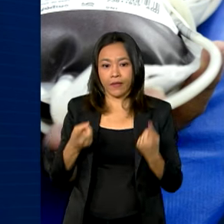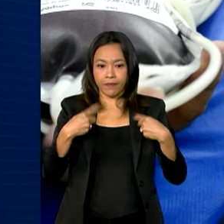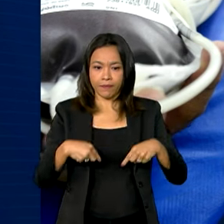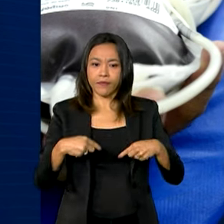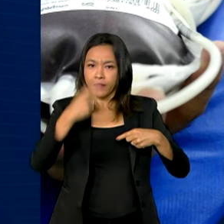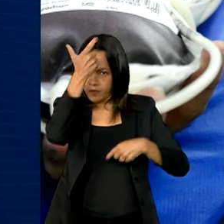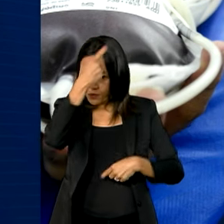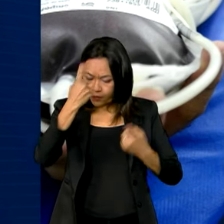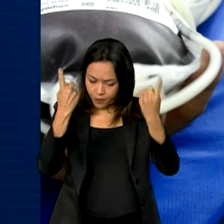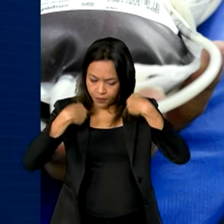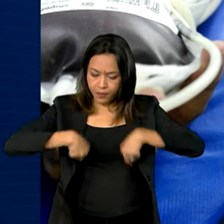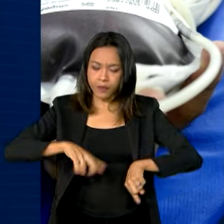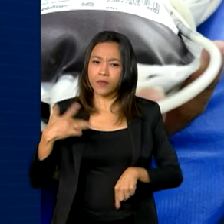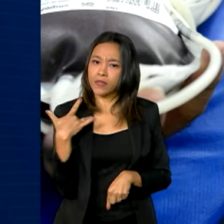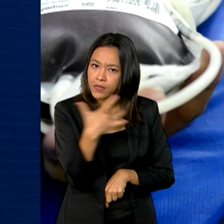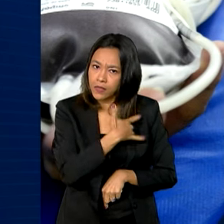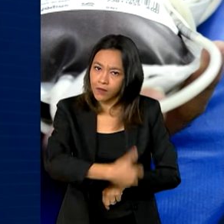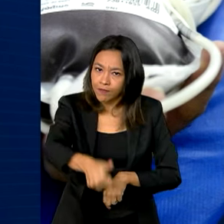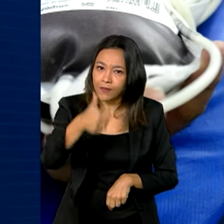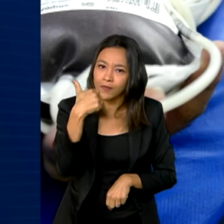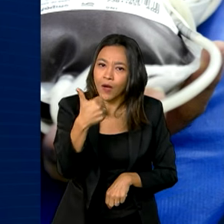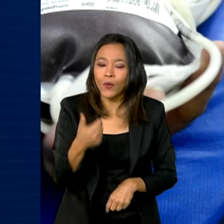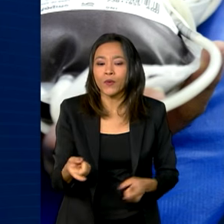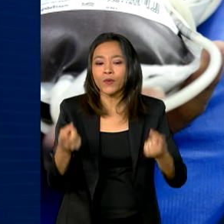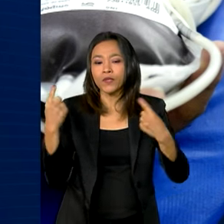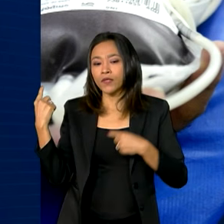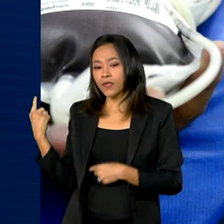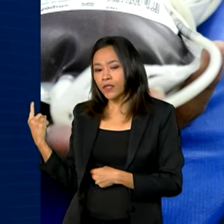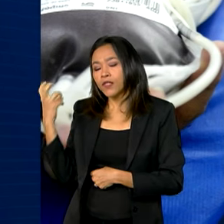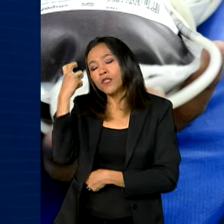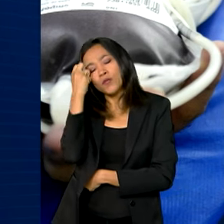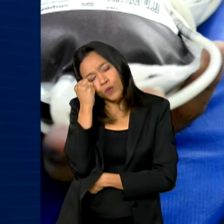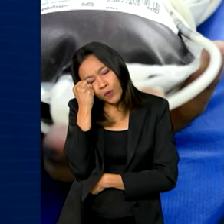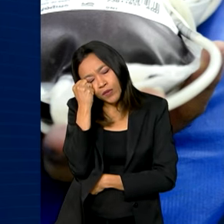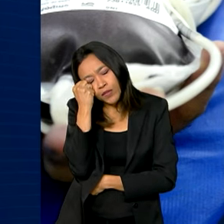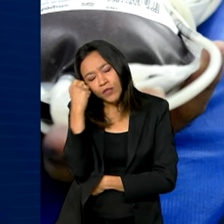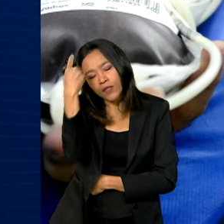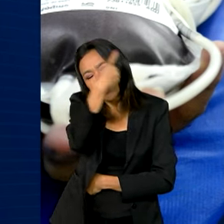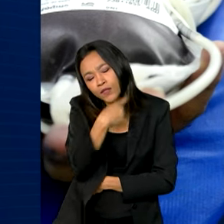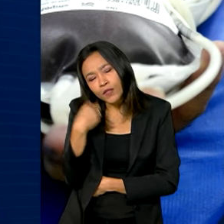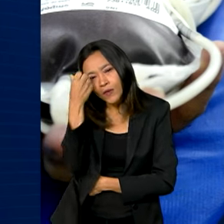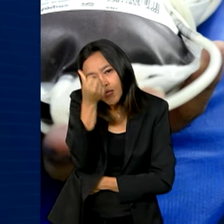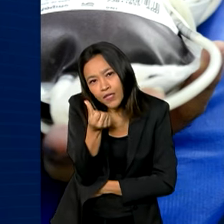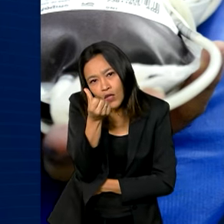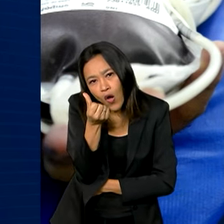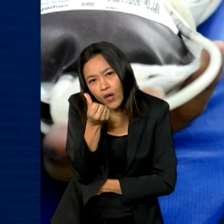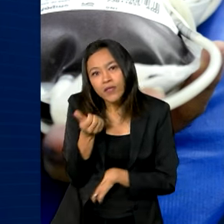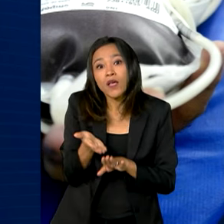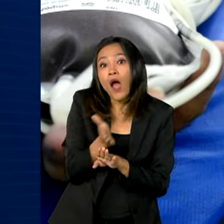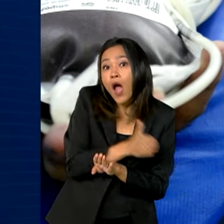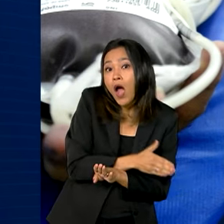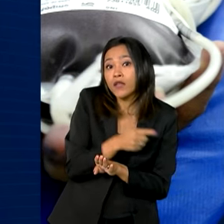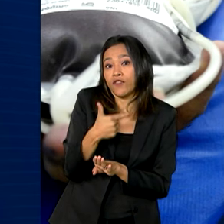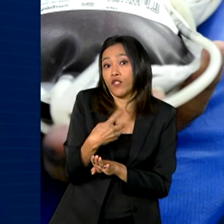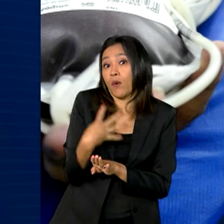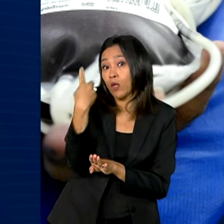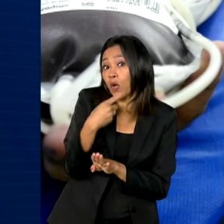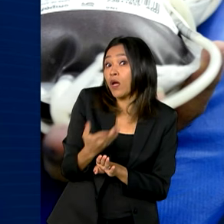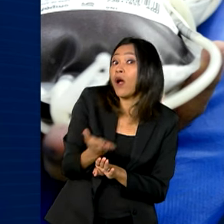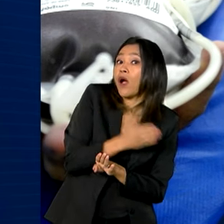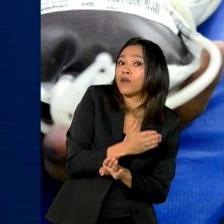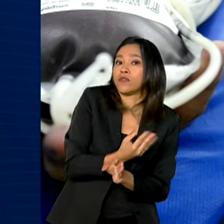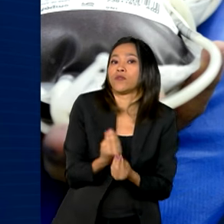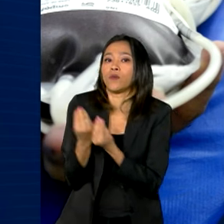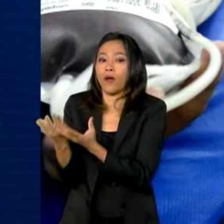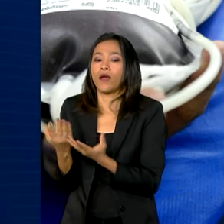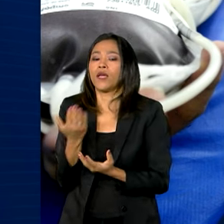boas condições de saúde, ter dormido pelo menos 6 horas nas 24 horas anteriores à doação, estar bem